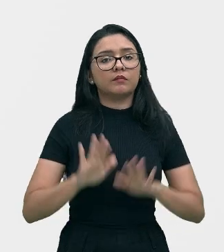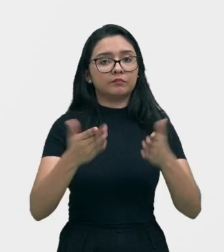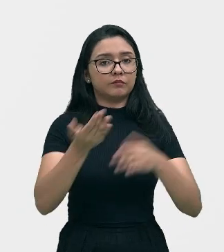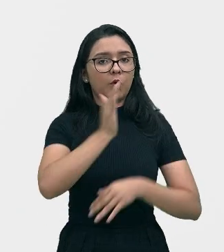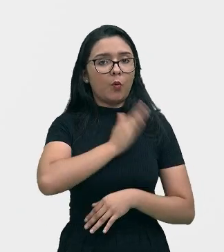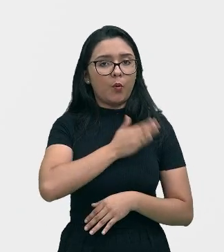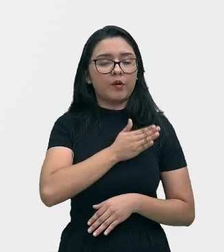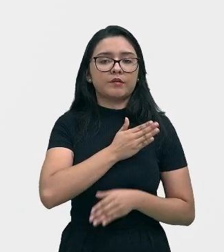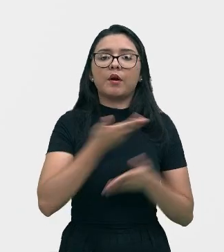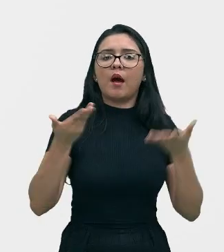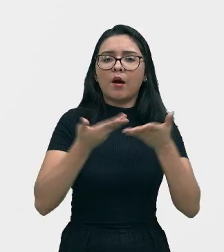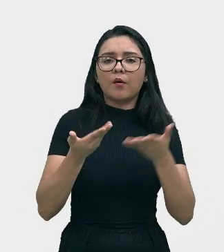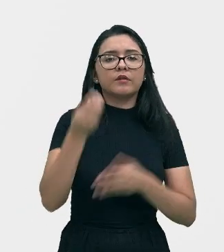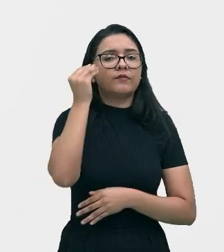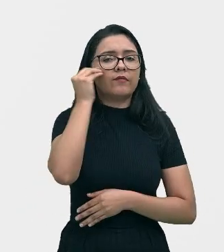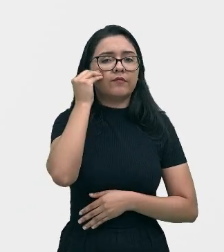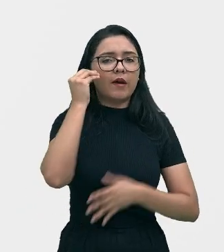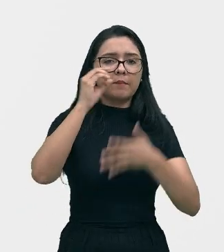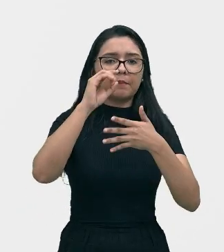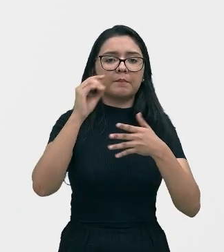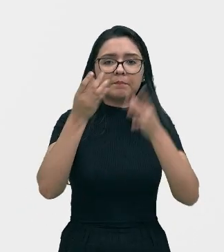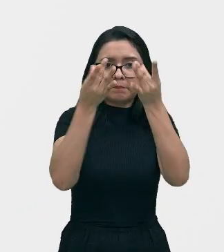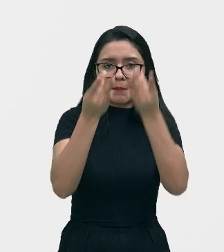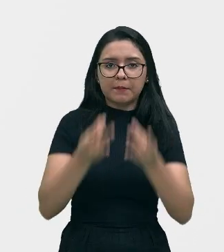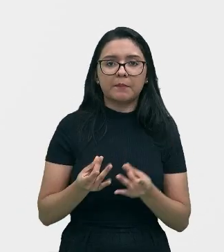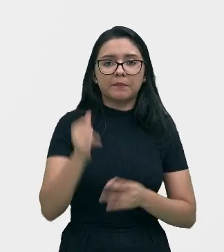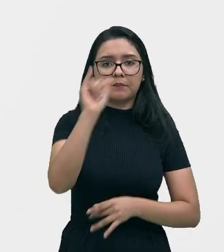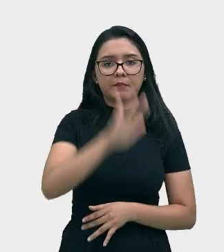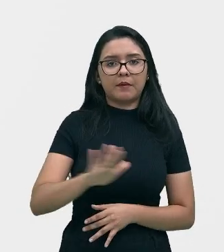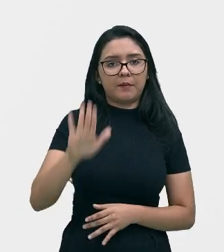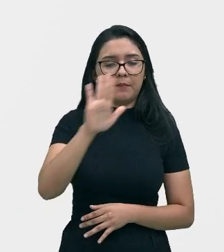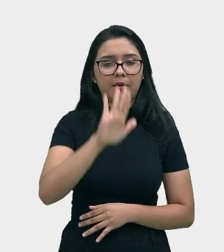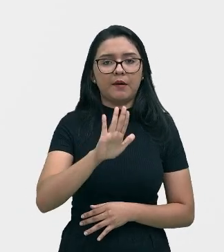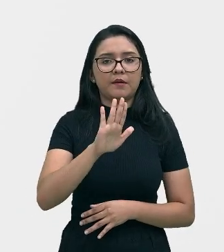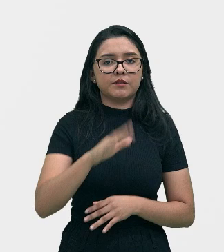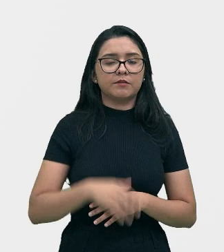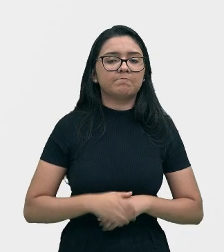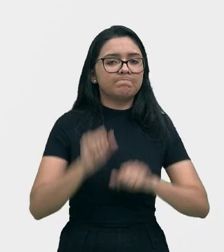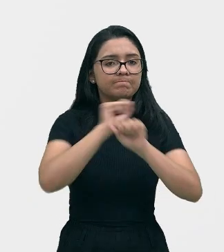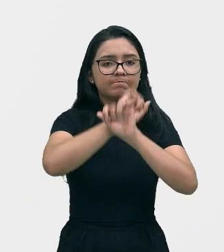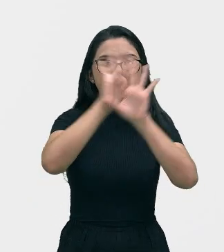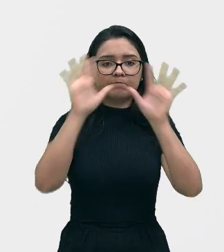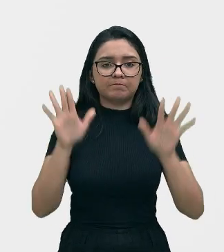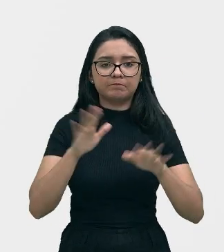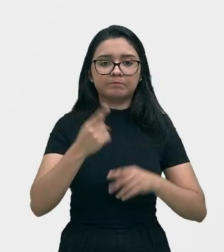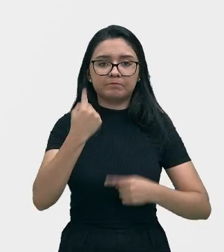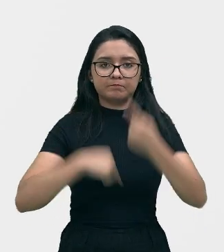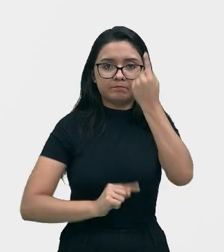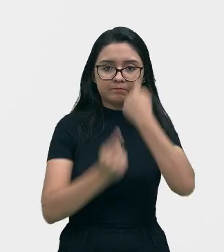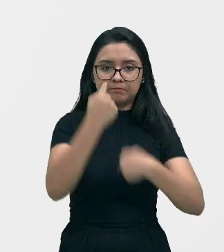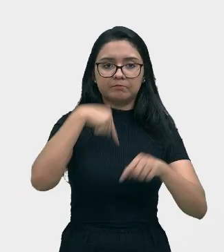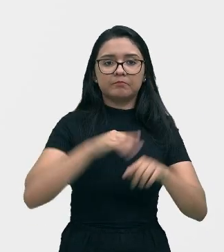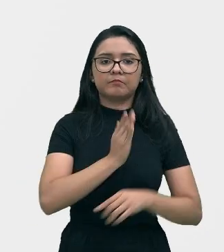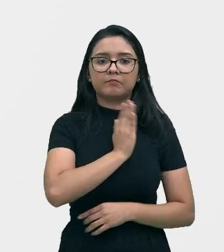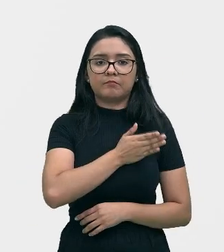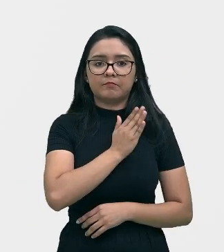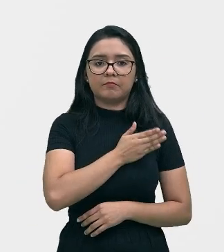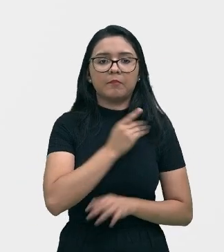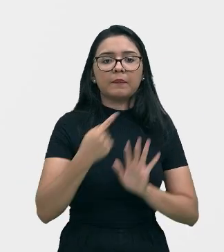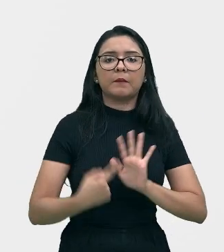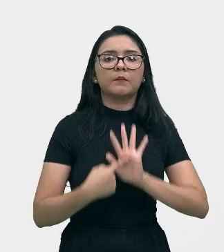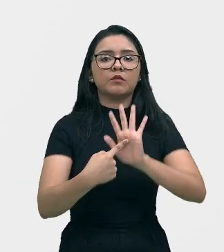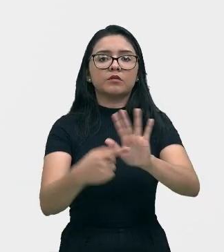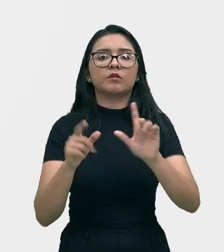vai observar aqui melhor na imagem, né? O sistema circulatório aqui, mostrando